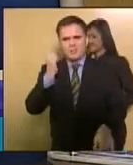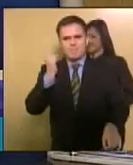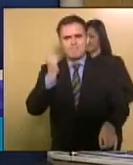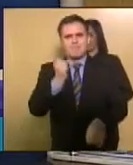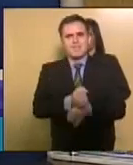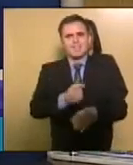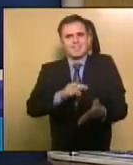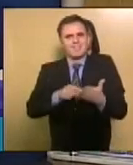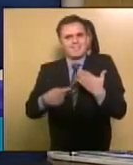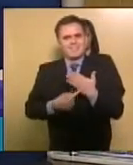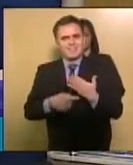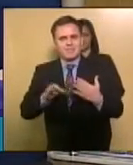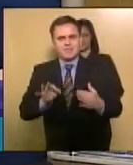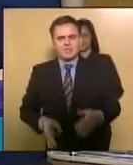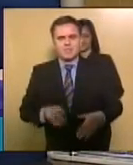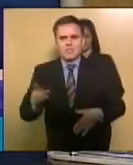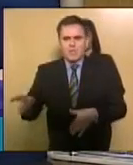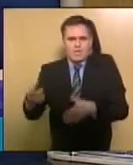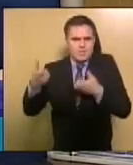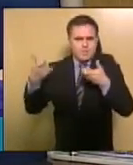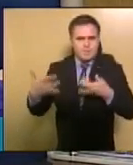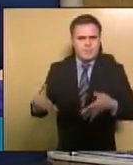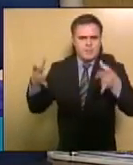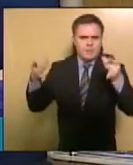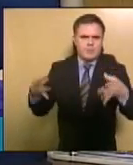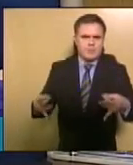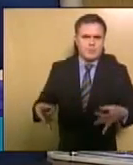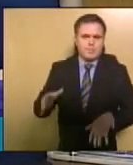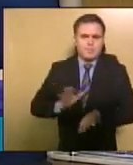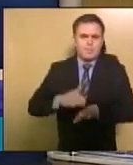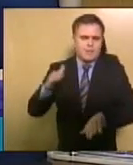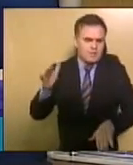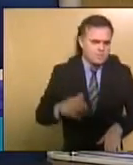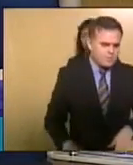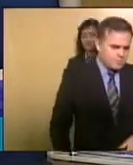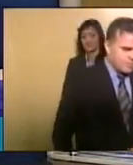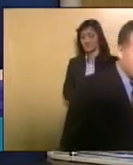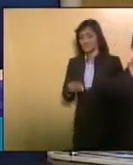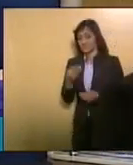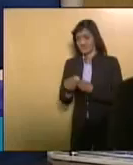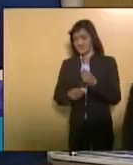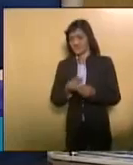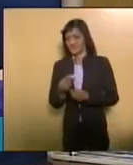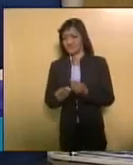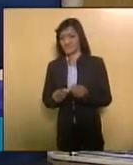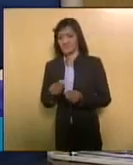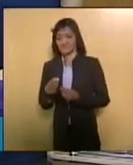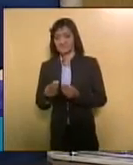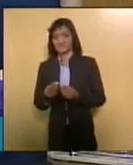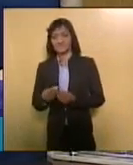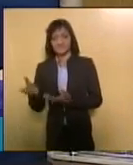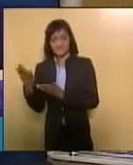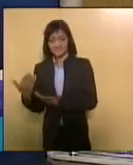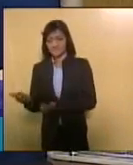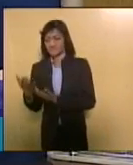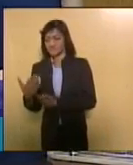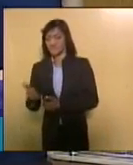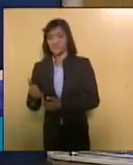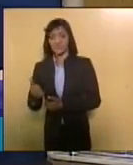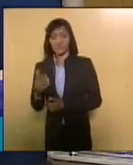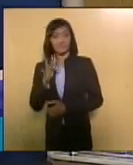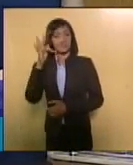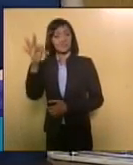vai falar com mais detalhes depois mas basicamente assim se o a juventude é o futuro do